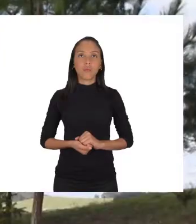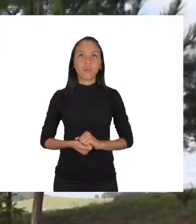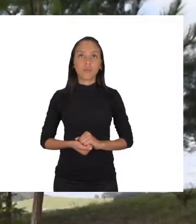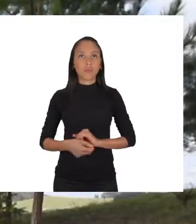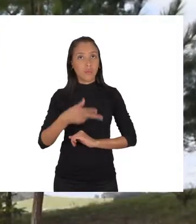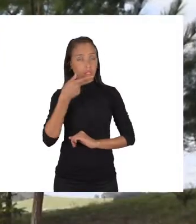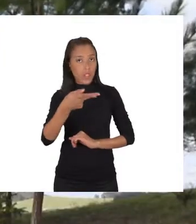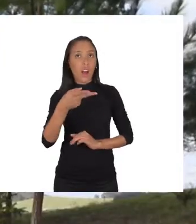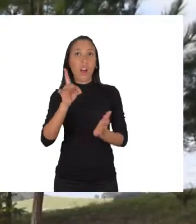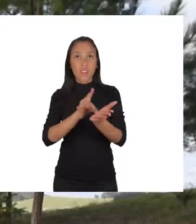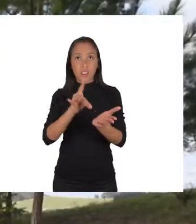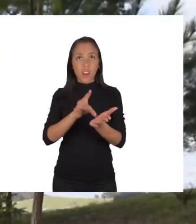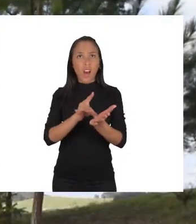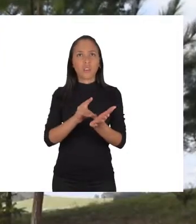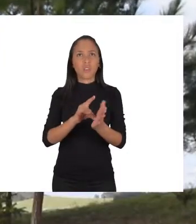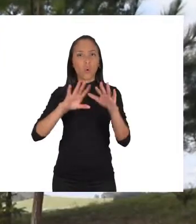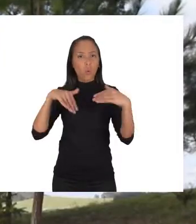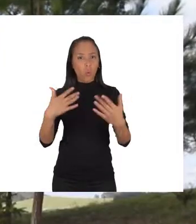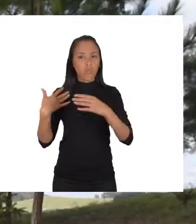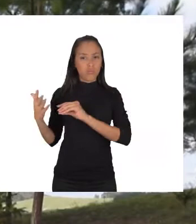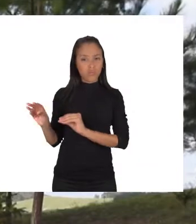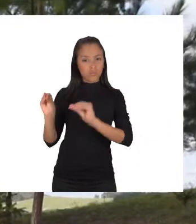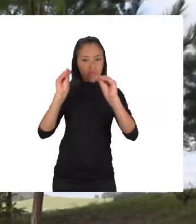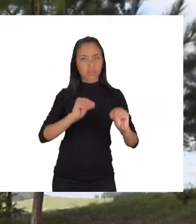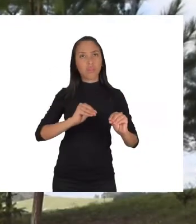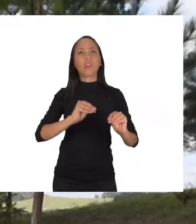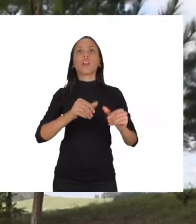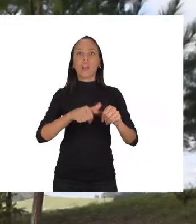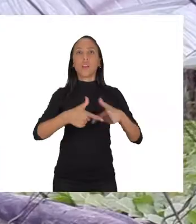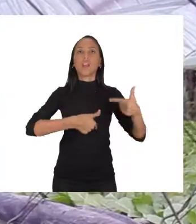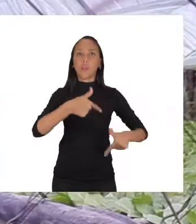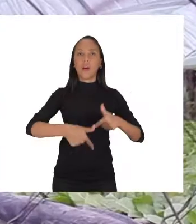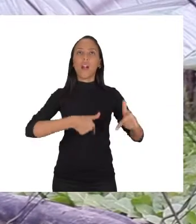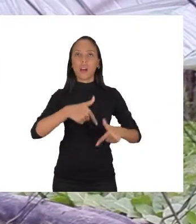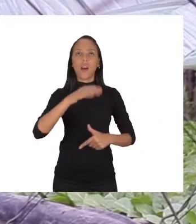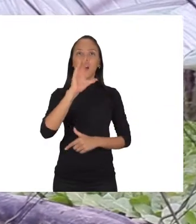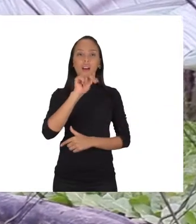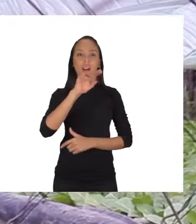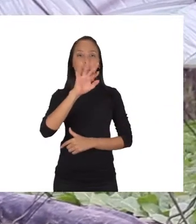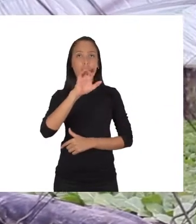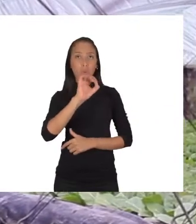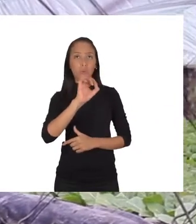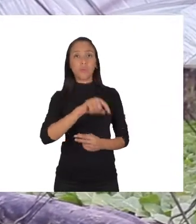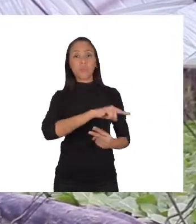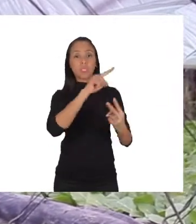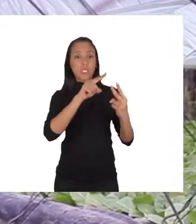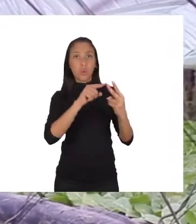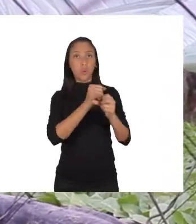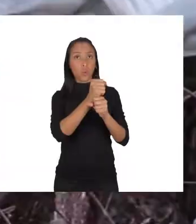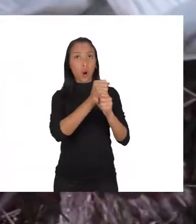Na verdade, nos tempos que a gente veio para cá, ainda trabalhamos com canteiro. Acho que no segundo ano a gente já entrou na piscina. Daí coloca a